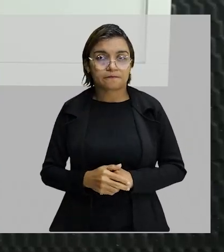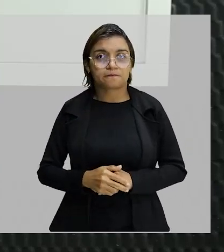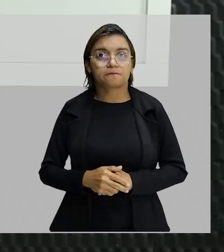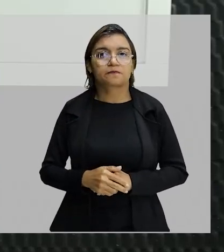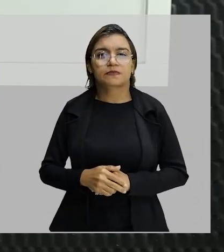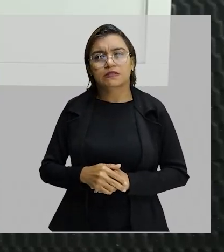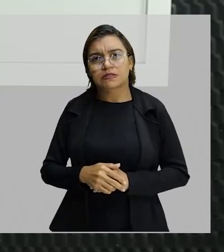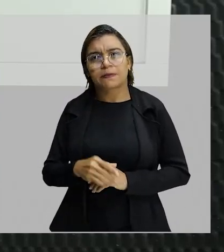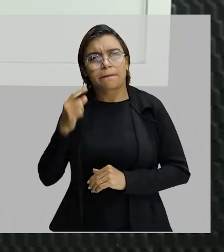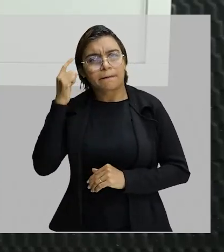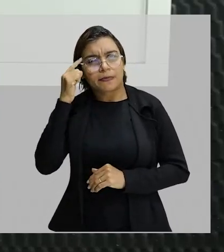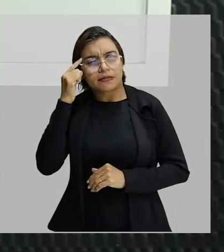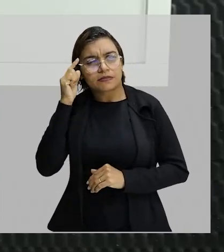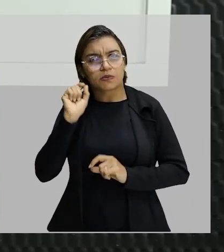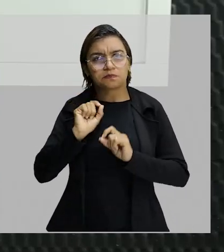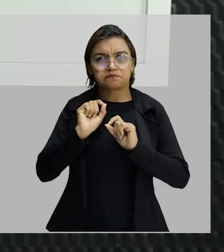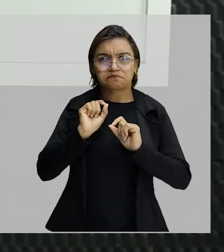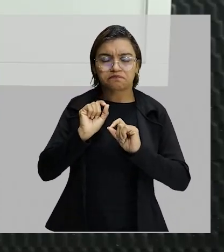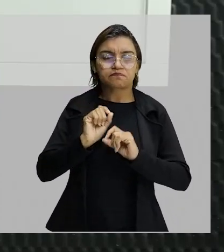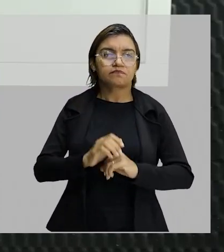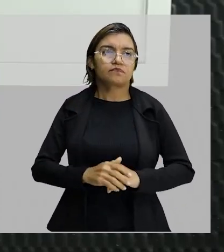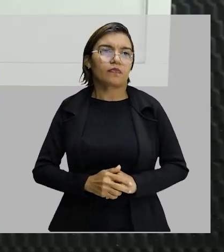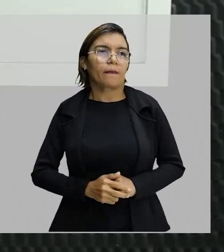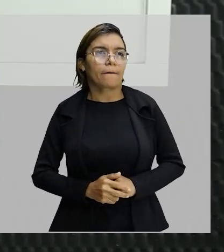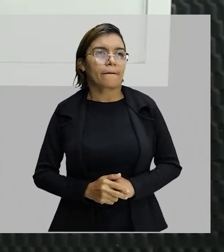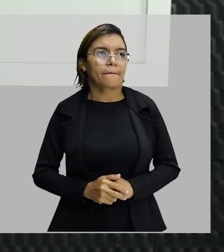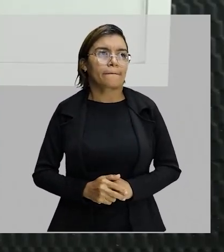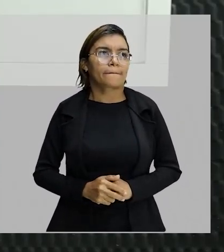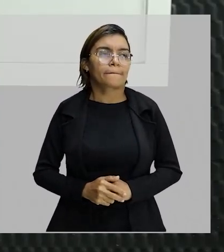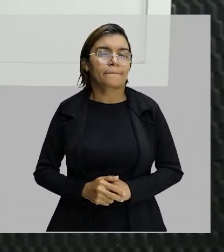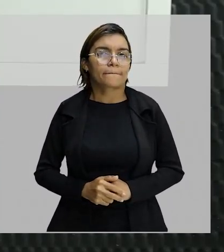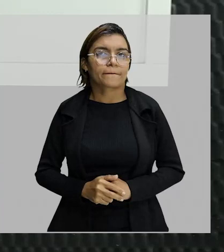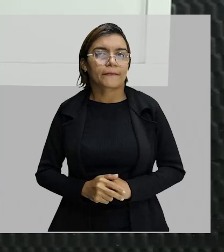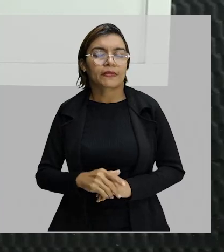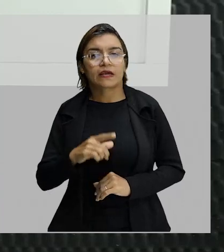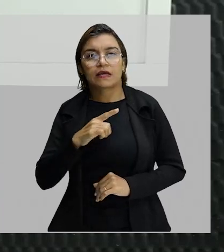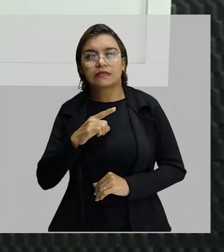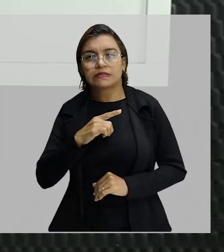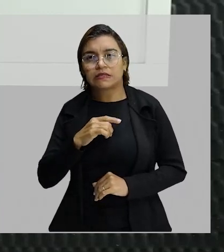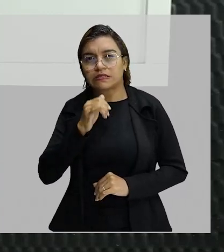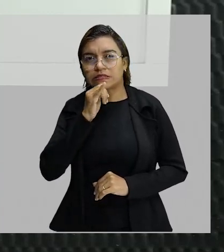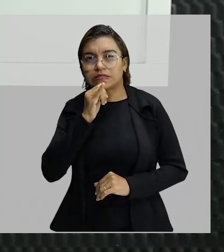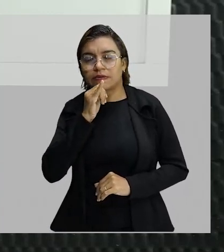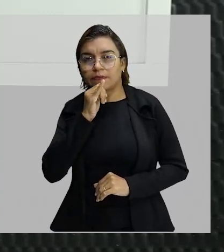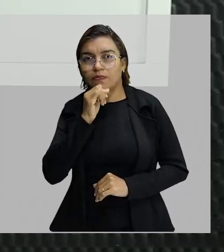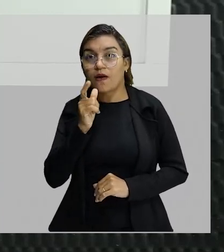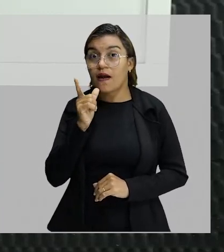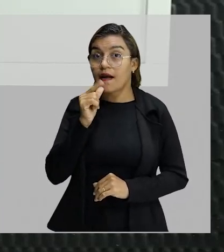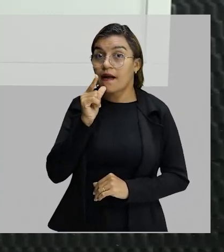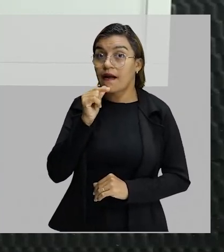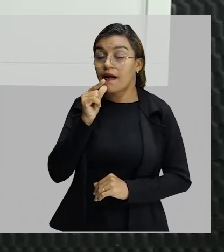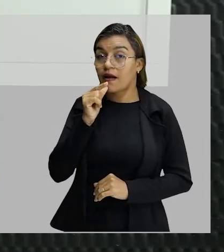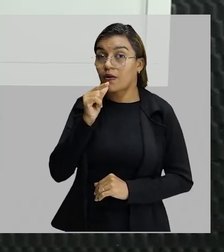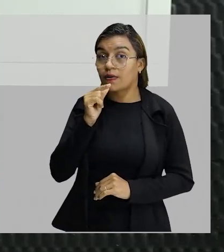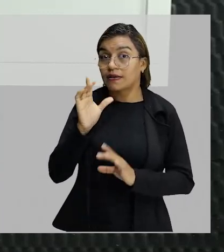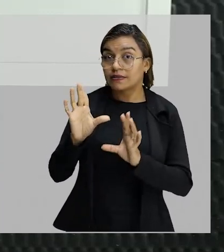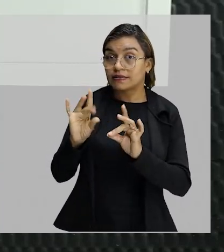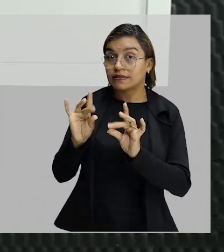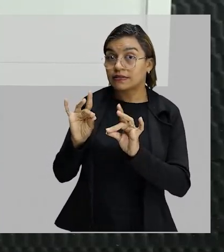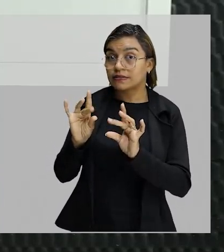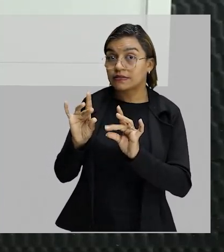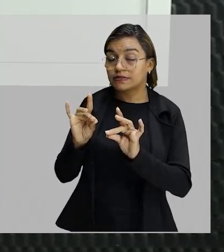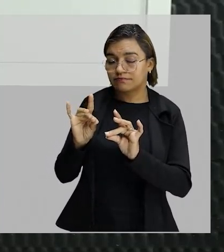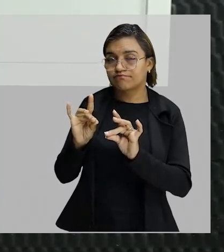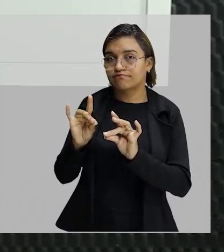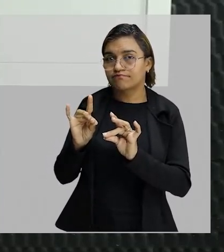imaginar o seguinte. Vamos imaginar que a gente tenha água no estado líquido,